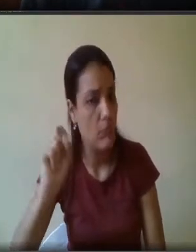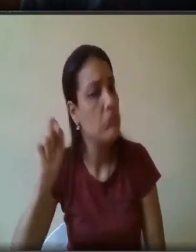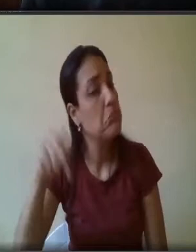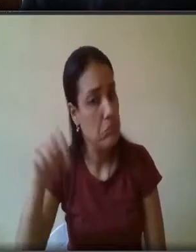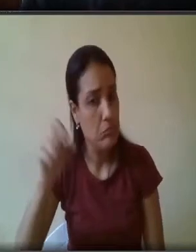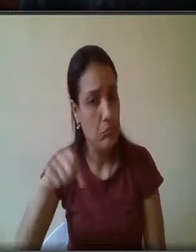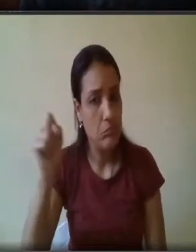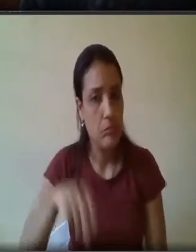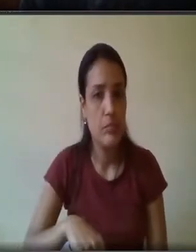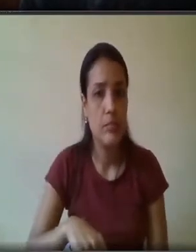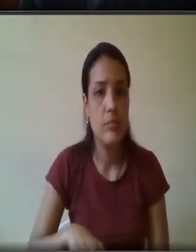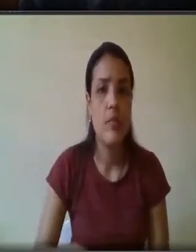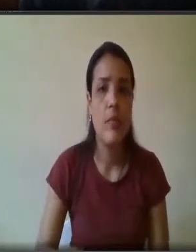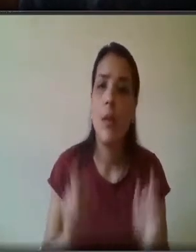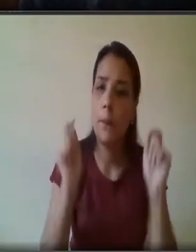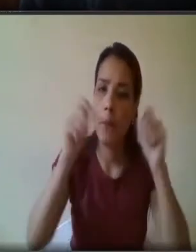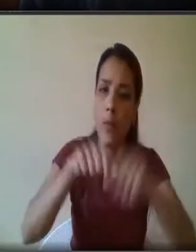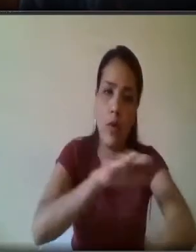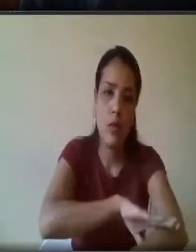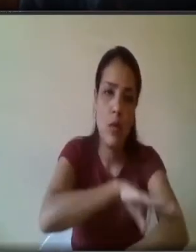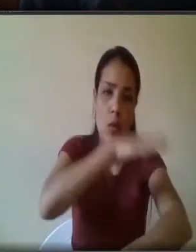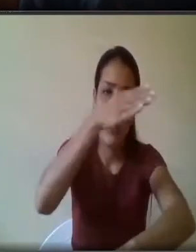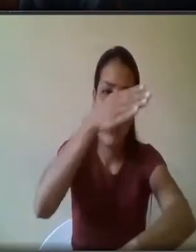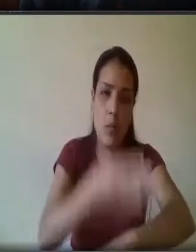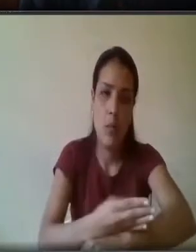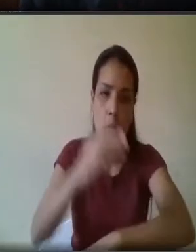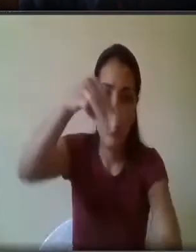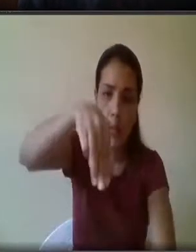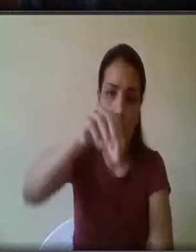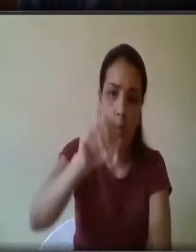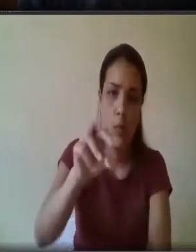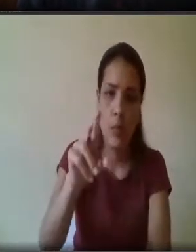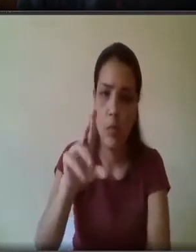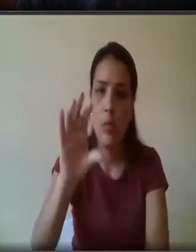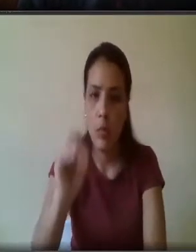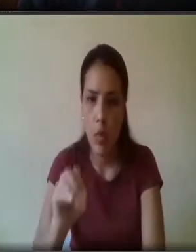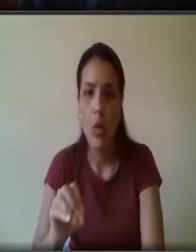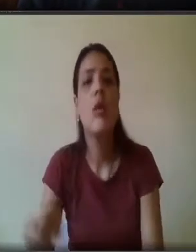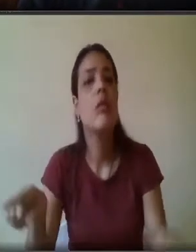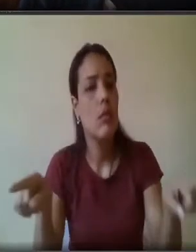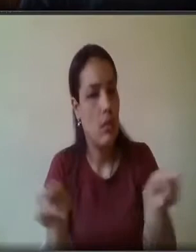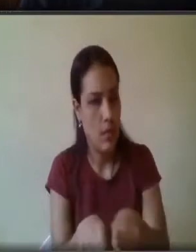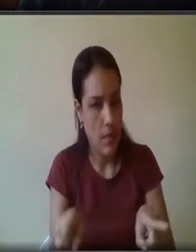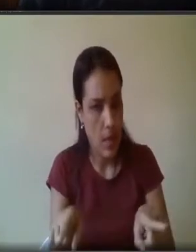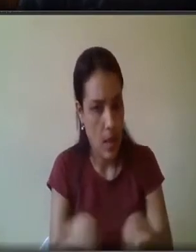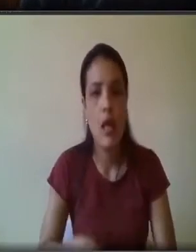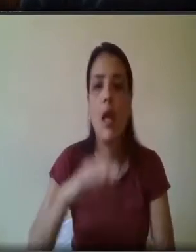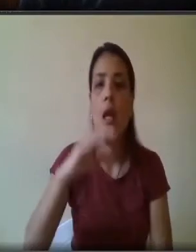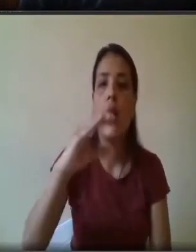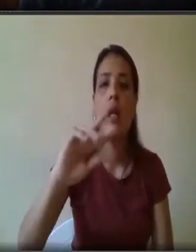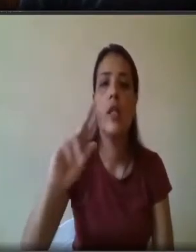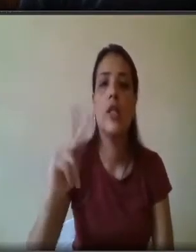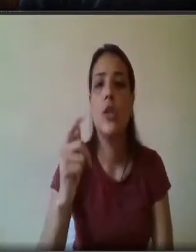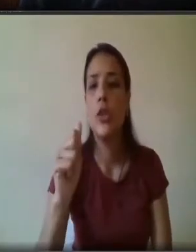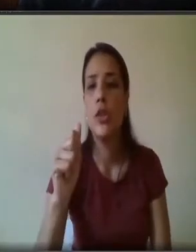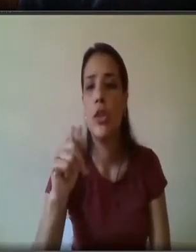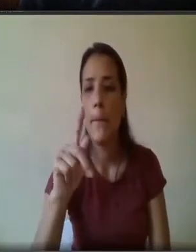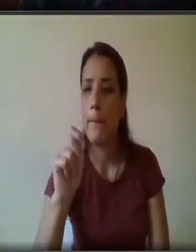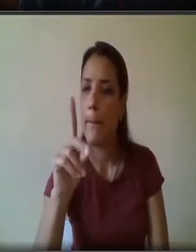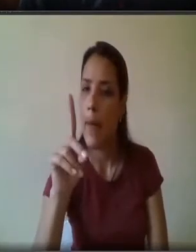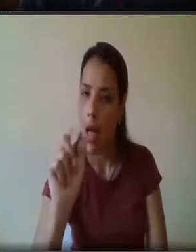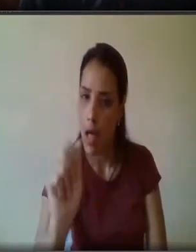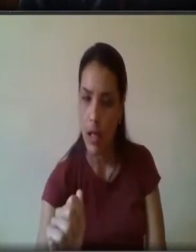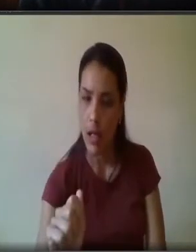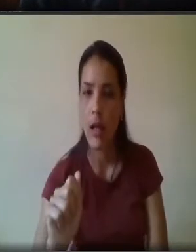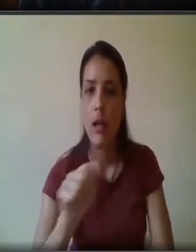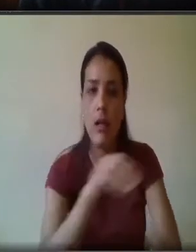planalto. Eu posso ter uma colina. A colina é um planalto. Eu posso ter uma chapada, como a Chapada dos Guimarães, que é